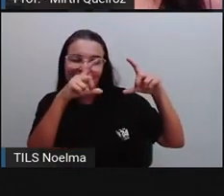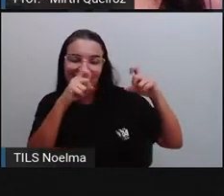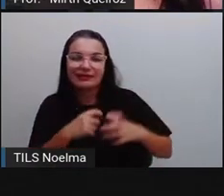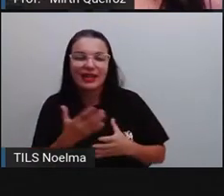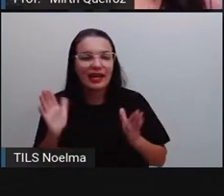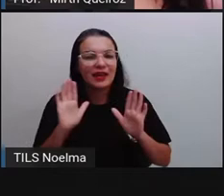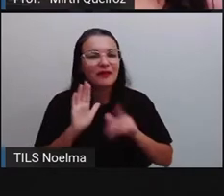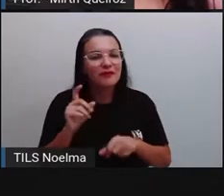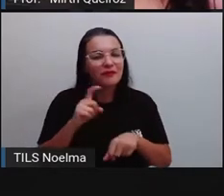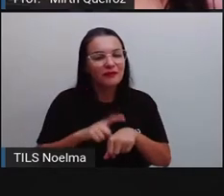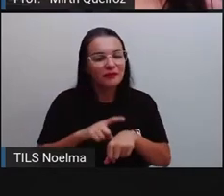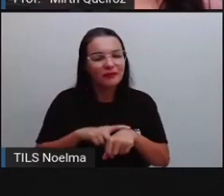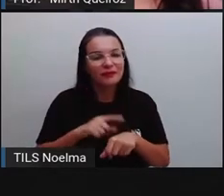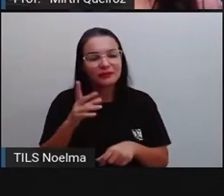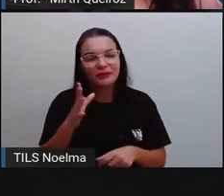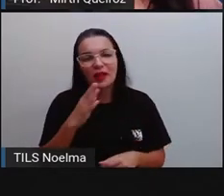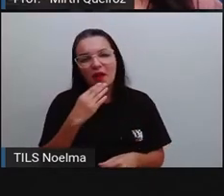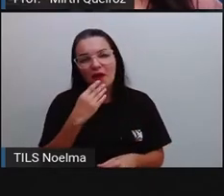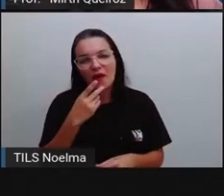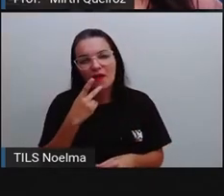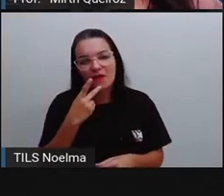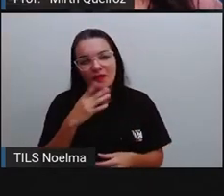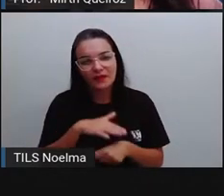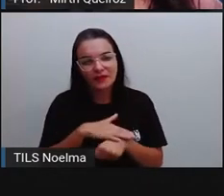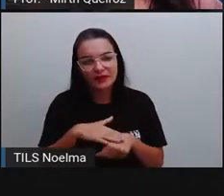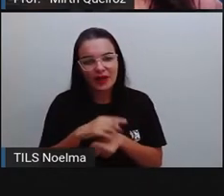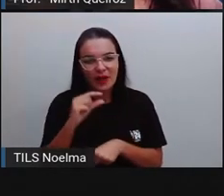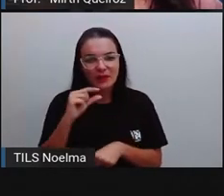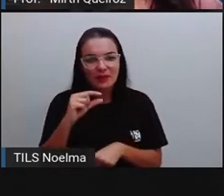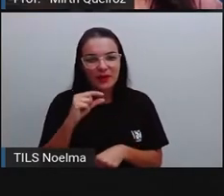daqui a pouquinho a gente vai comentar sobre ela, certo?